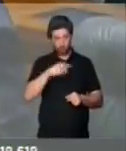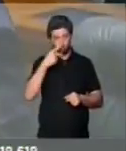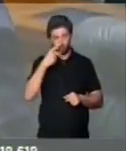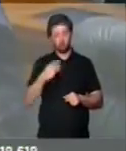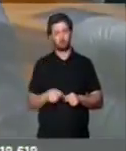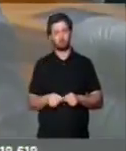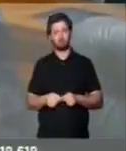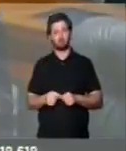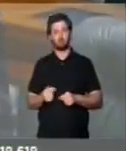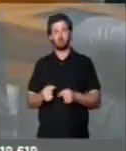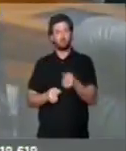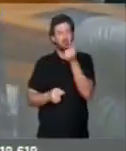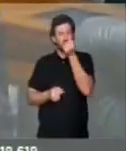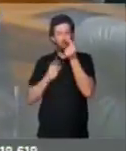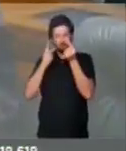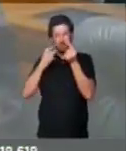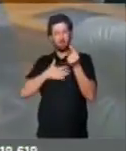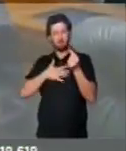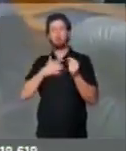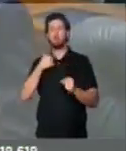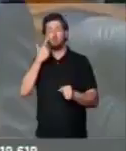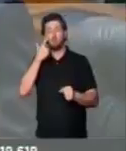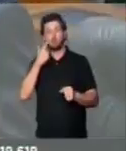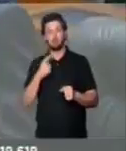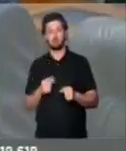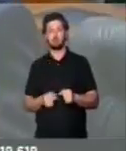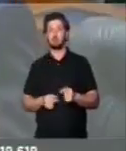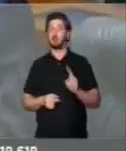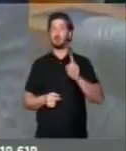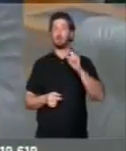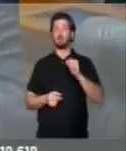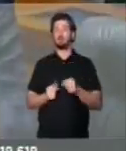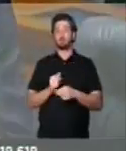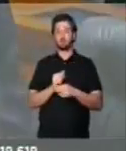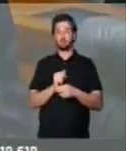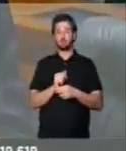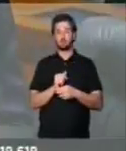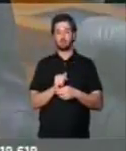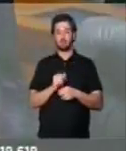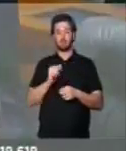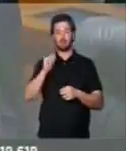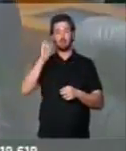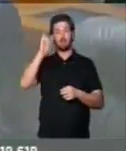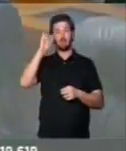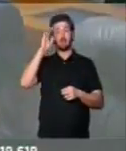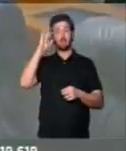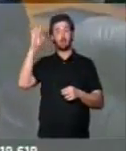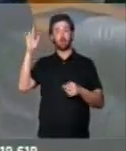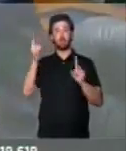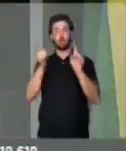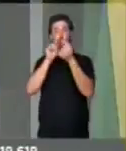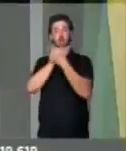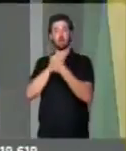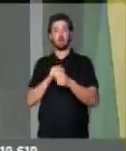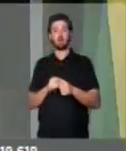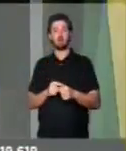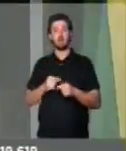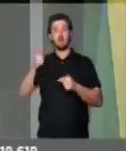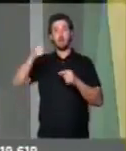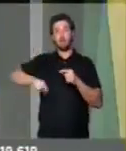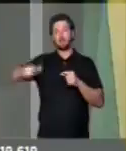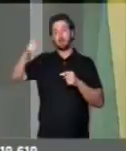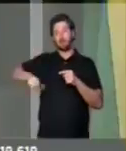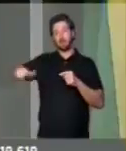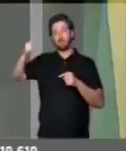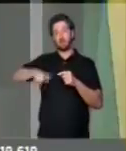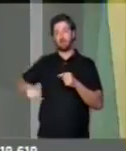no seu discurso. Eu quero uma, mas não. Aí vem a ideologia trotskista, que é repetir uma